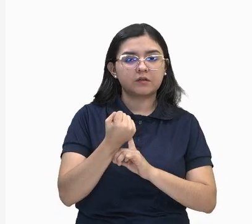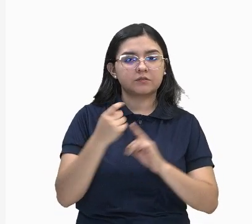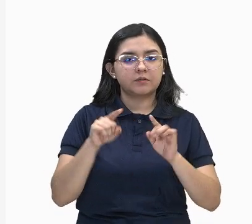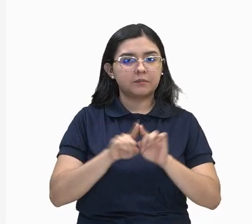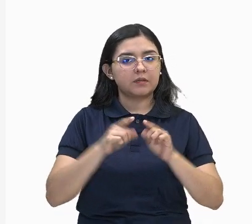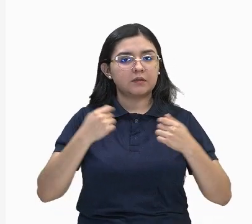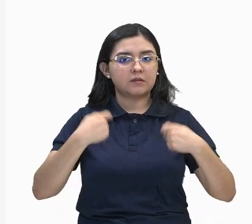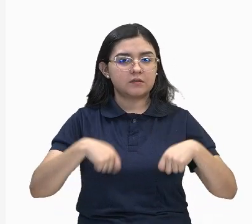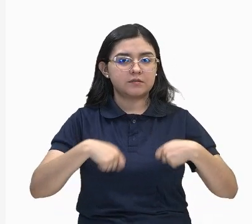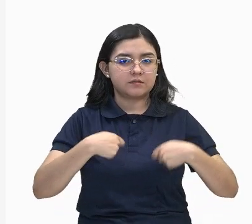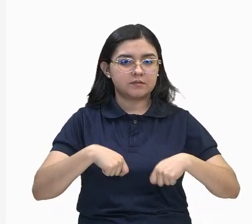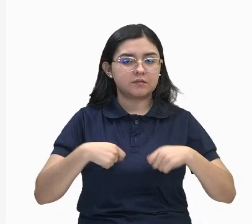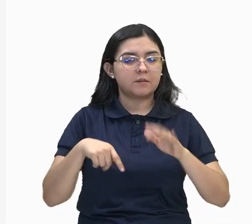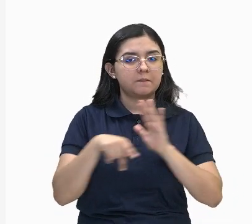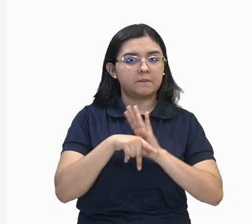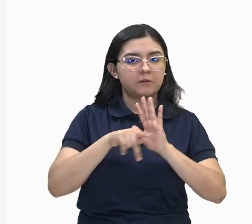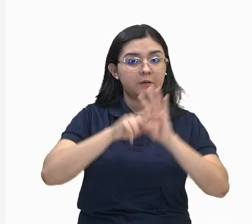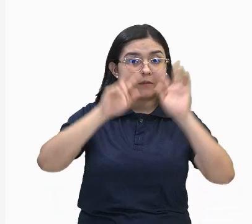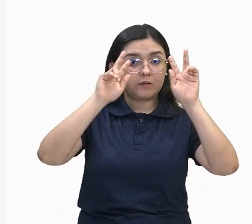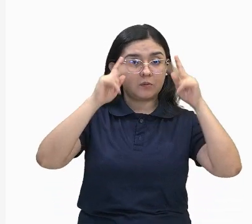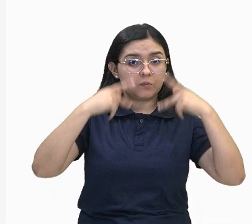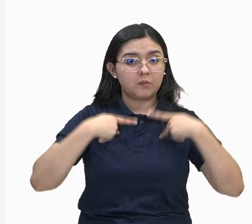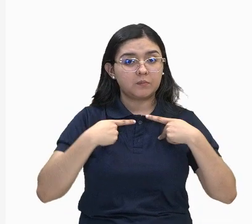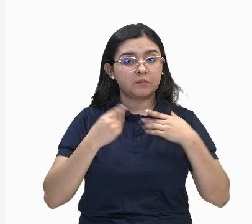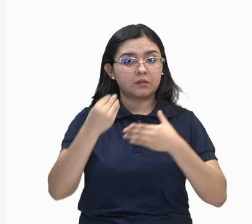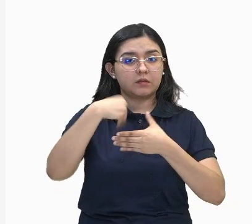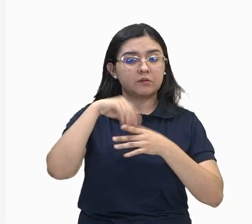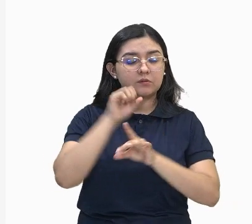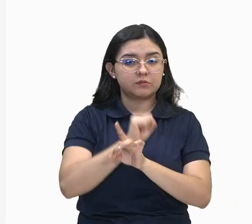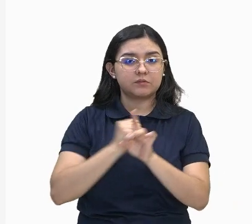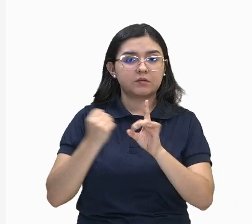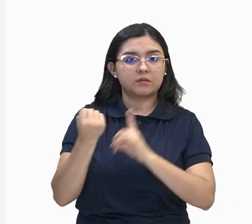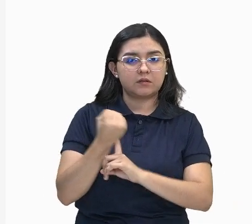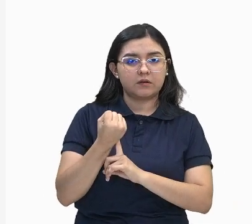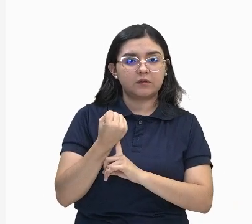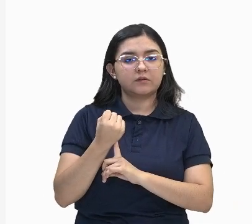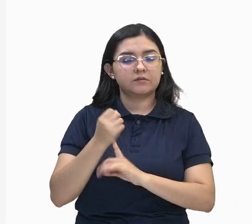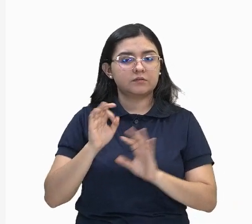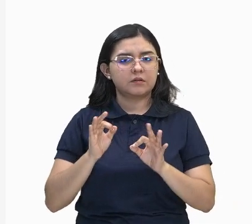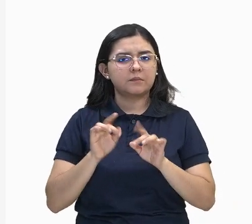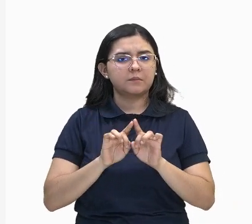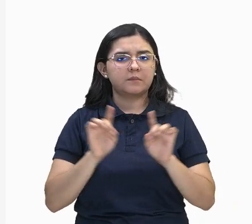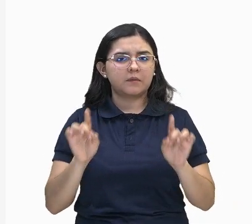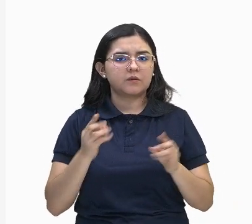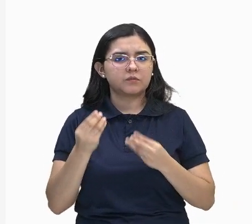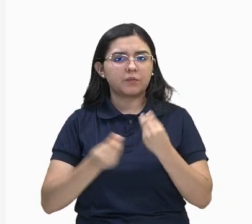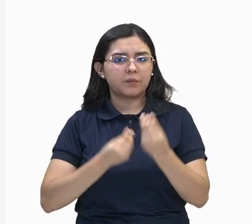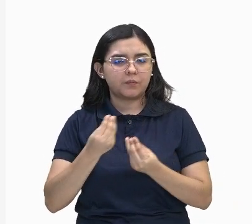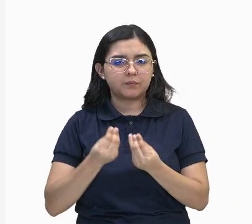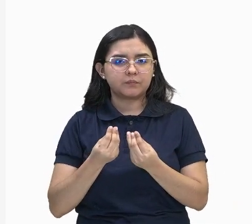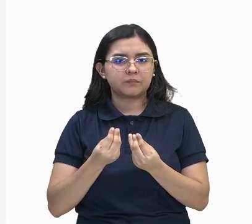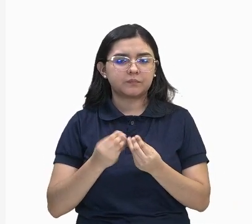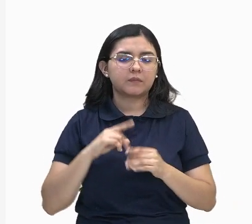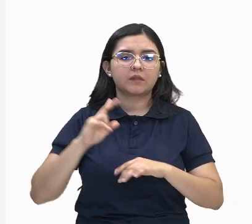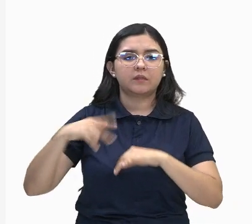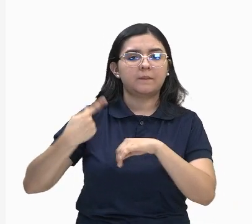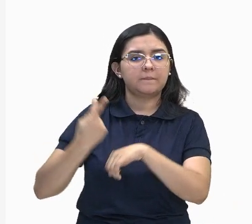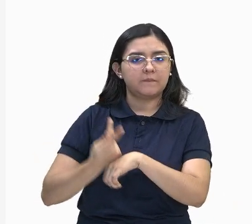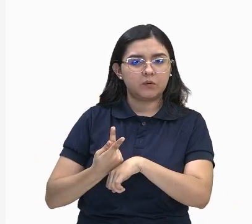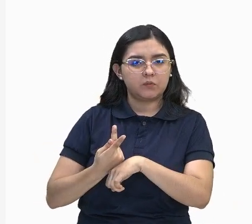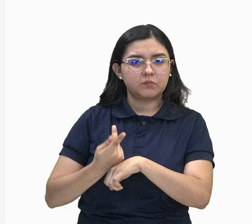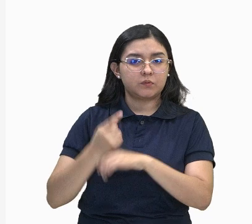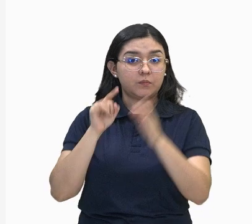necessidade do homem em sociedade. Sim, mas como é que fica depois? É